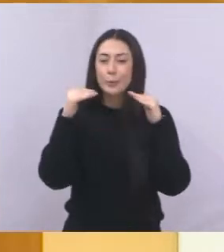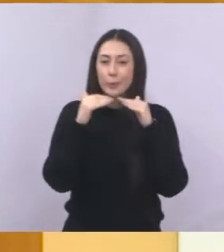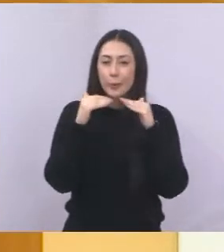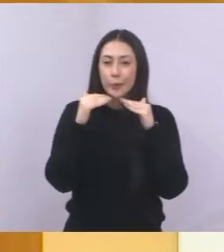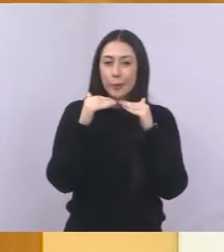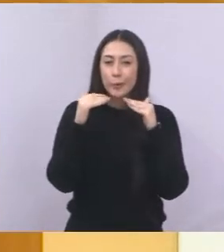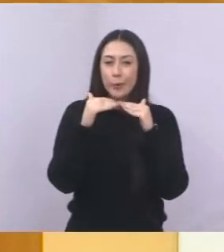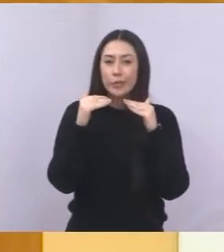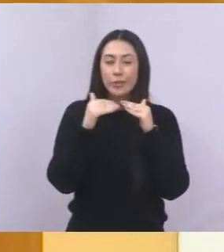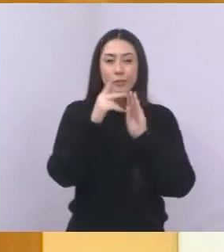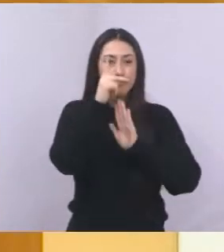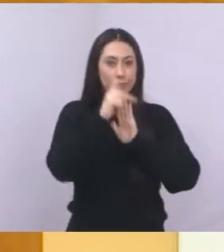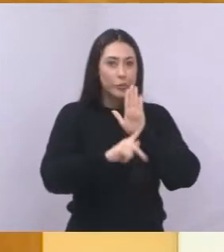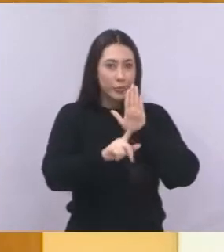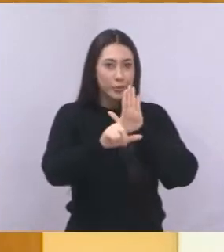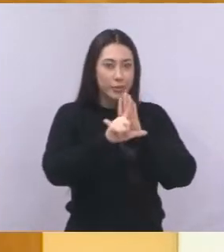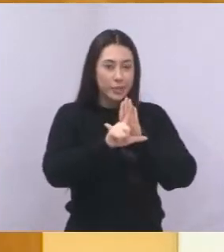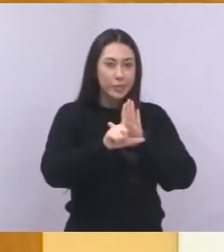favoravelmente a esse projeto de lei.